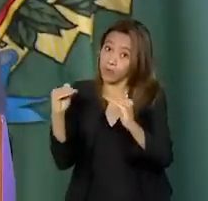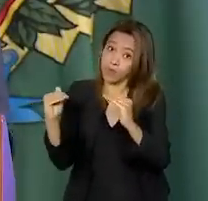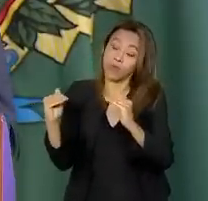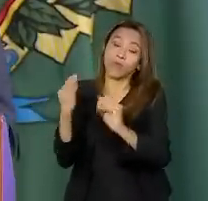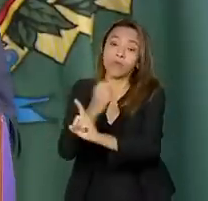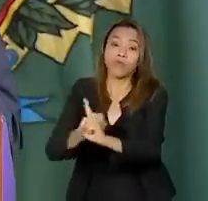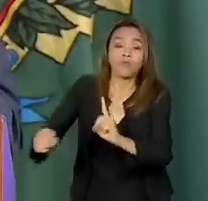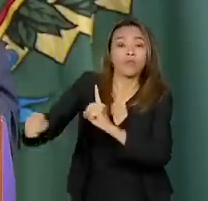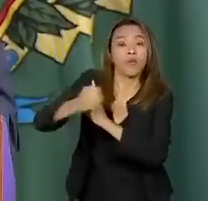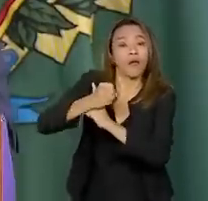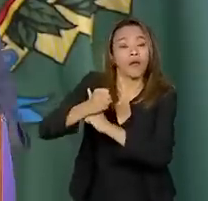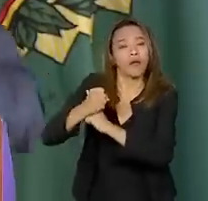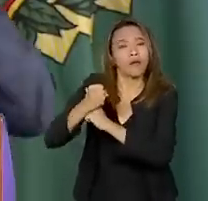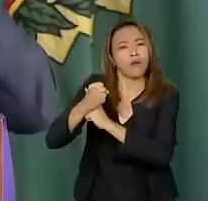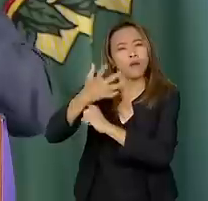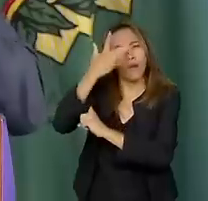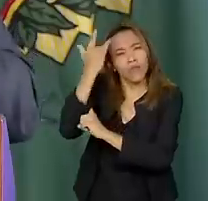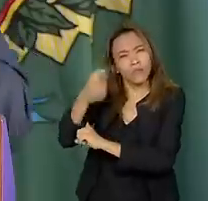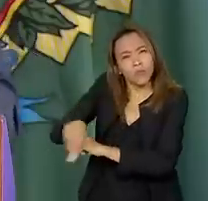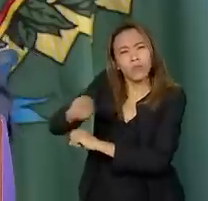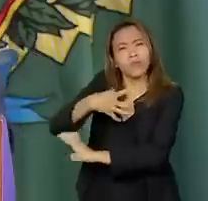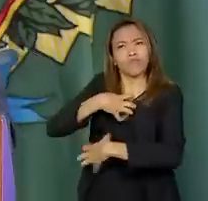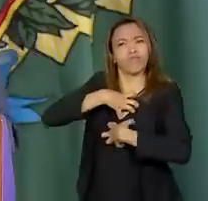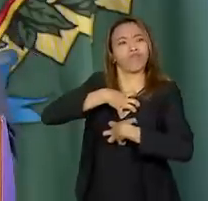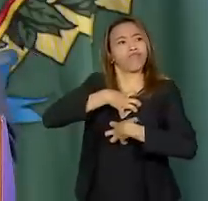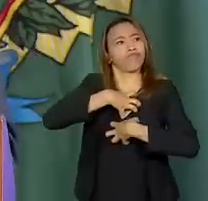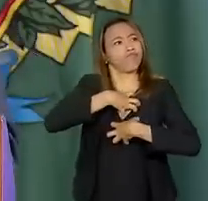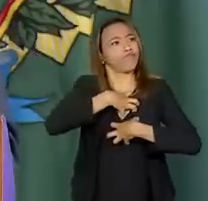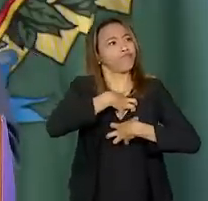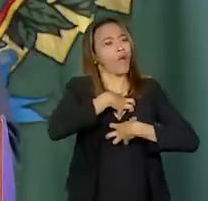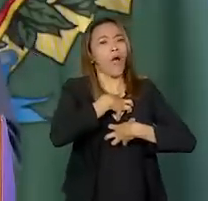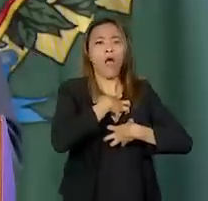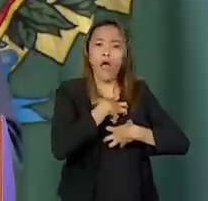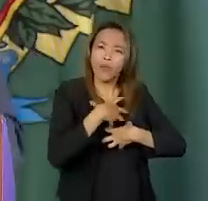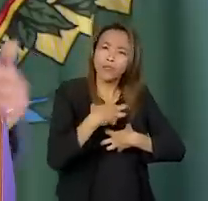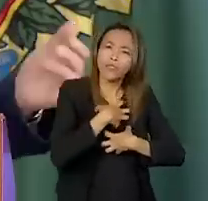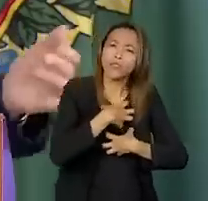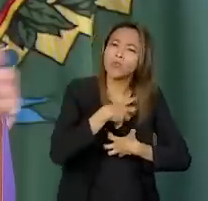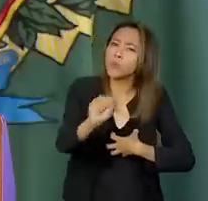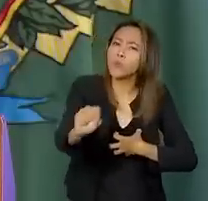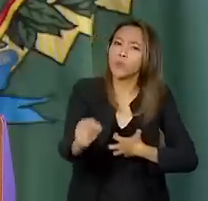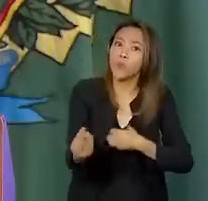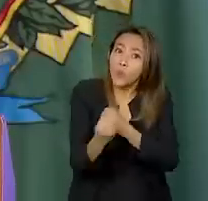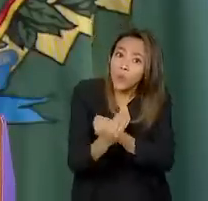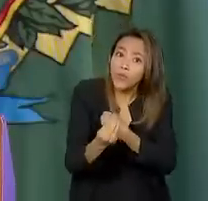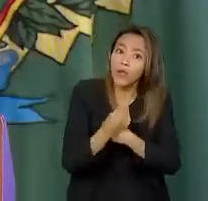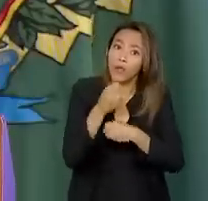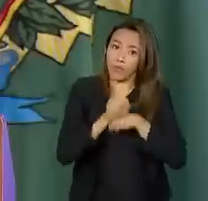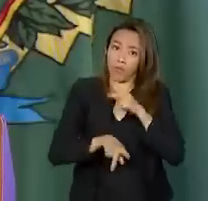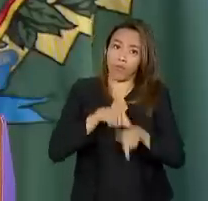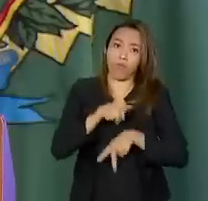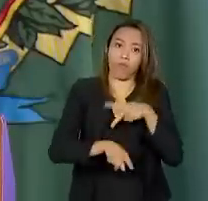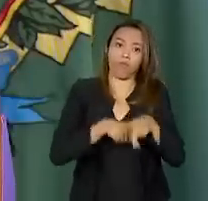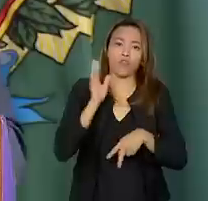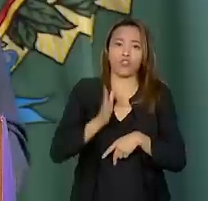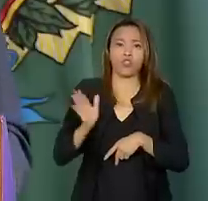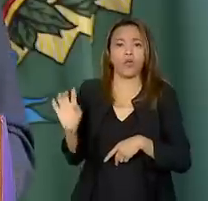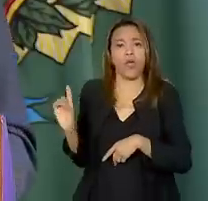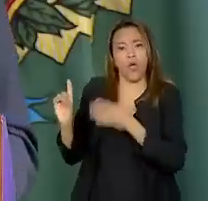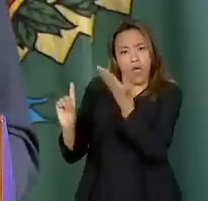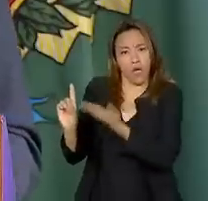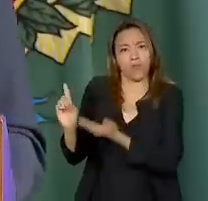As pessoas têm que se sentir sendo cuidadas. O que a nossa querida Amélia falou